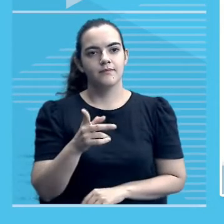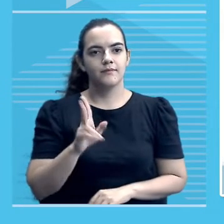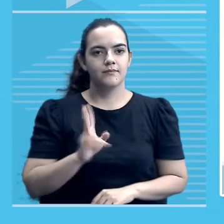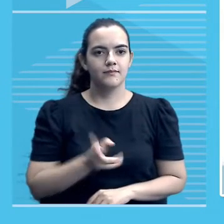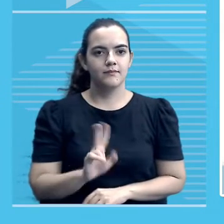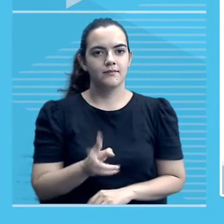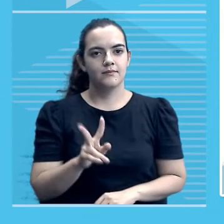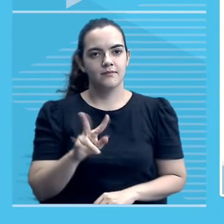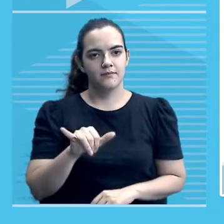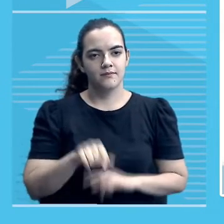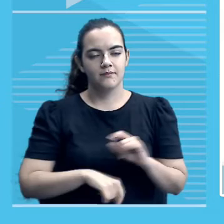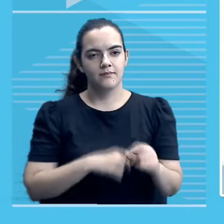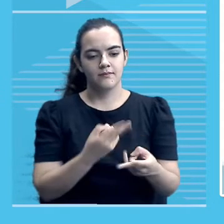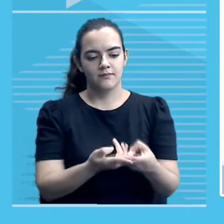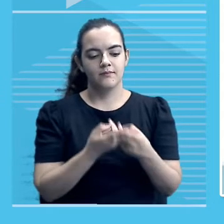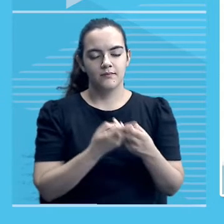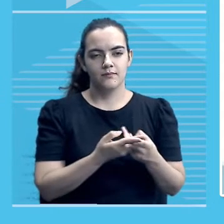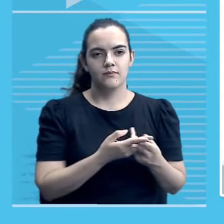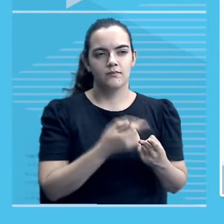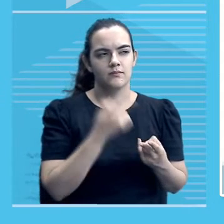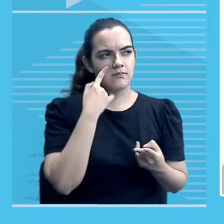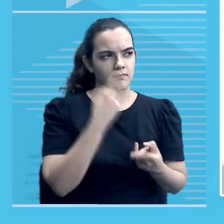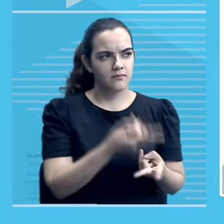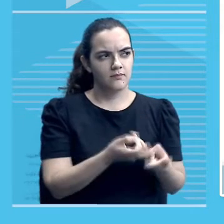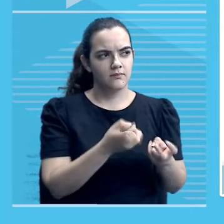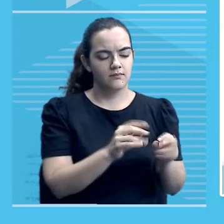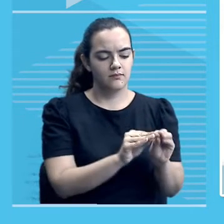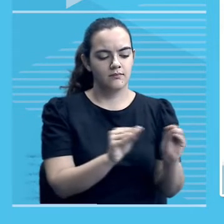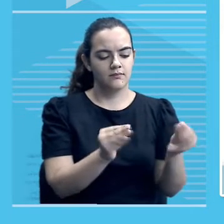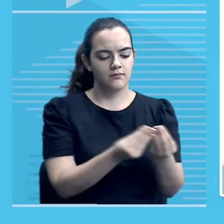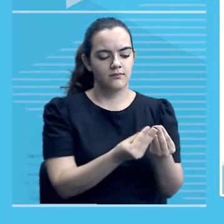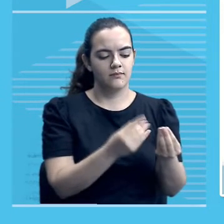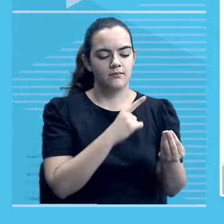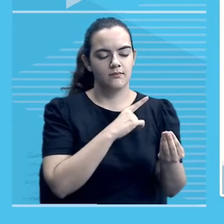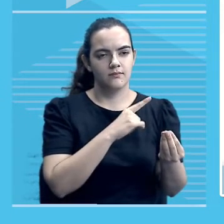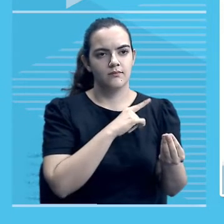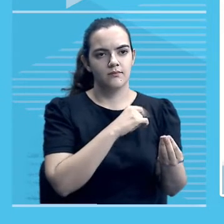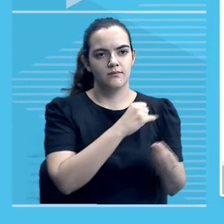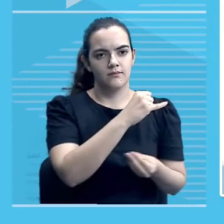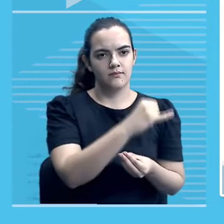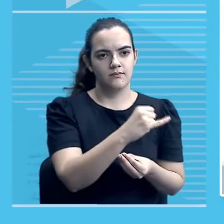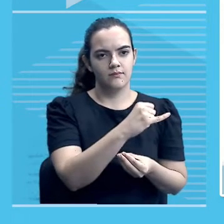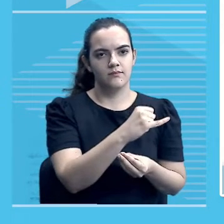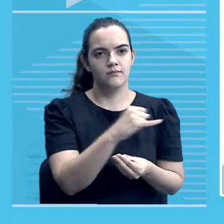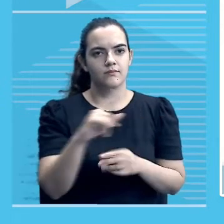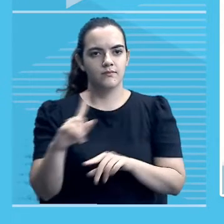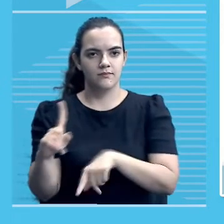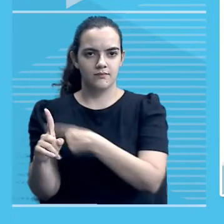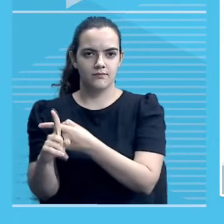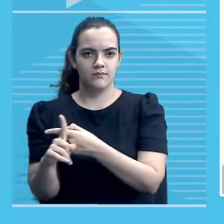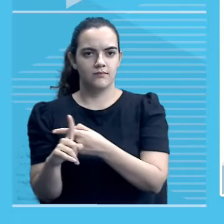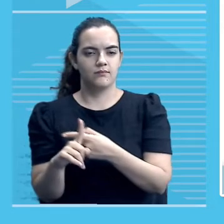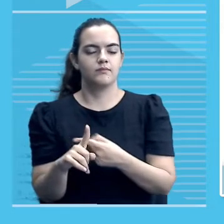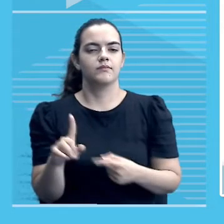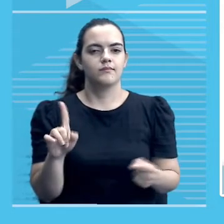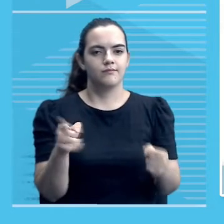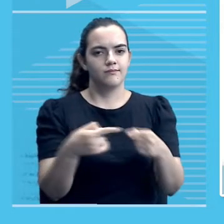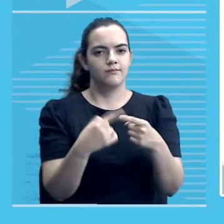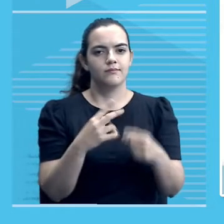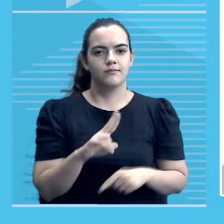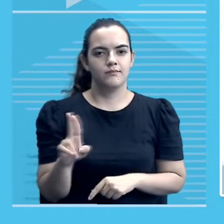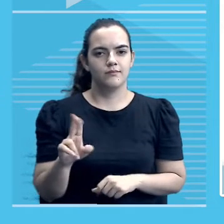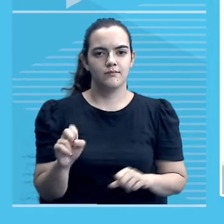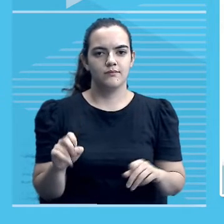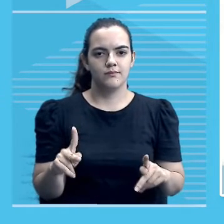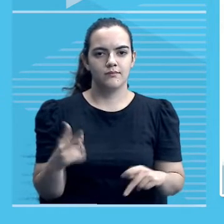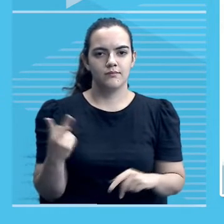do ânion seguido do nome do cátion. Perfeito? Então tá aí. Beleza, meu irmão. Vamos lá então, botar